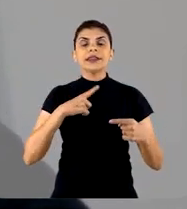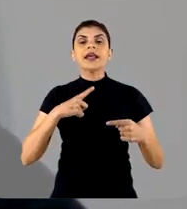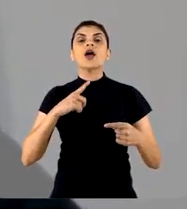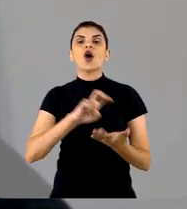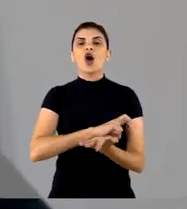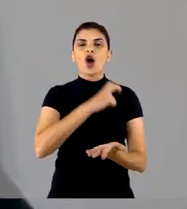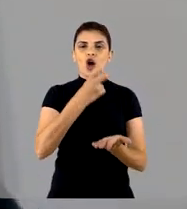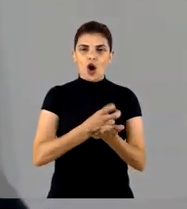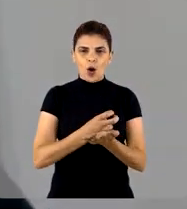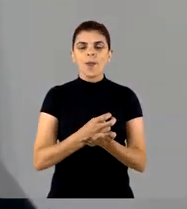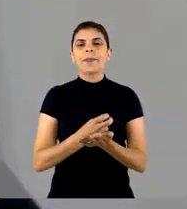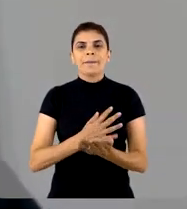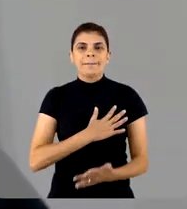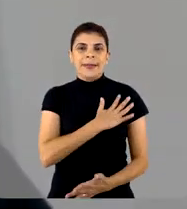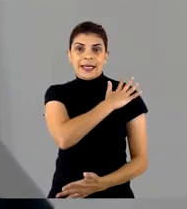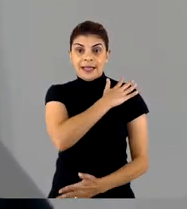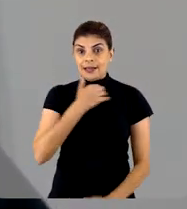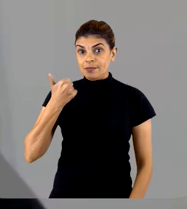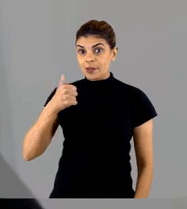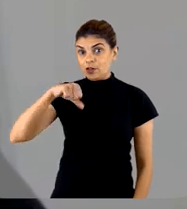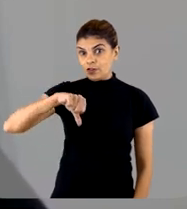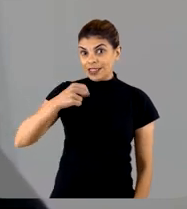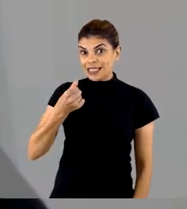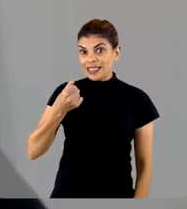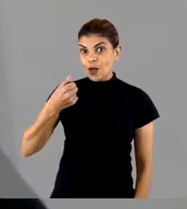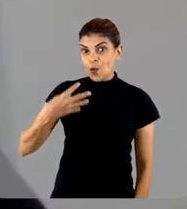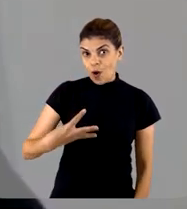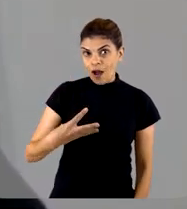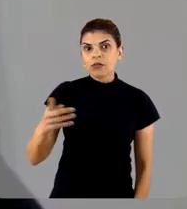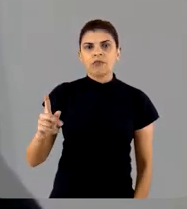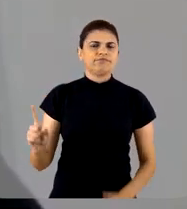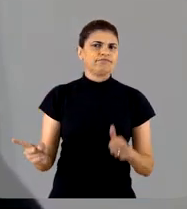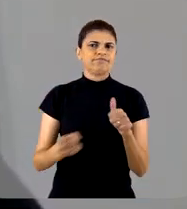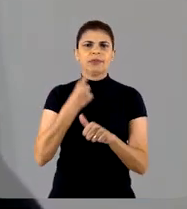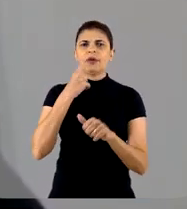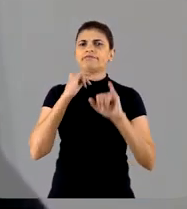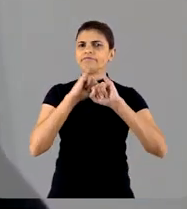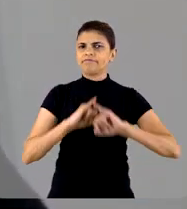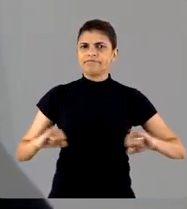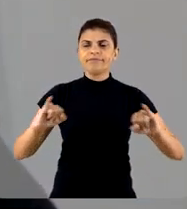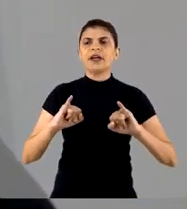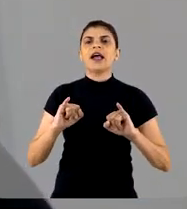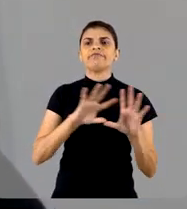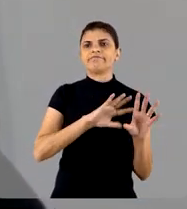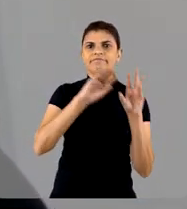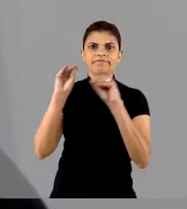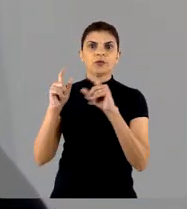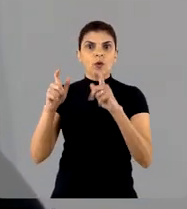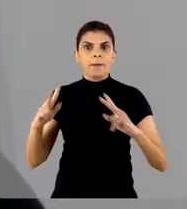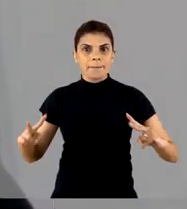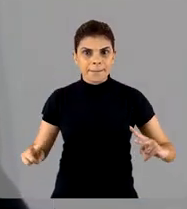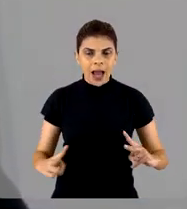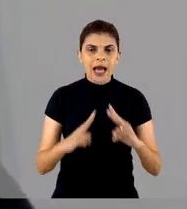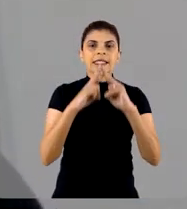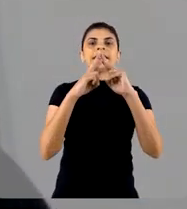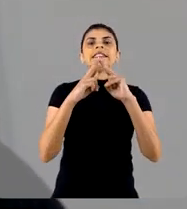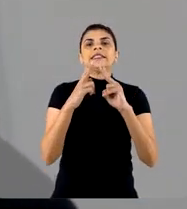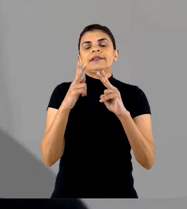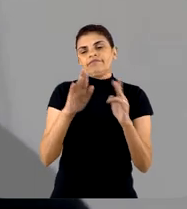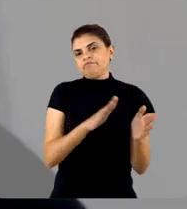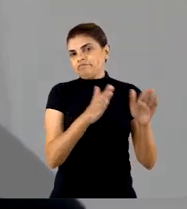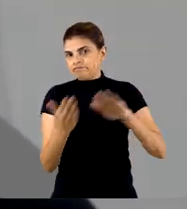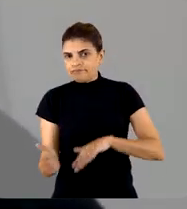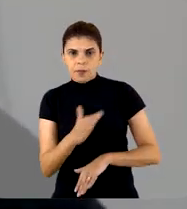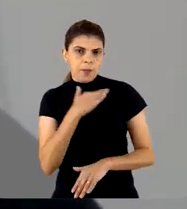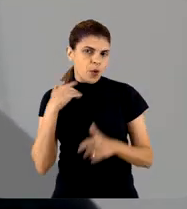golpe militar em 64, ele é dos primeiros a perder seus direitos políticos, né? Ser cassado. E falece,